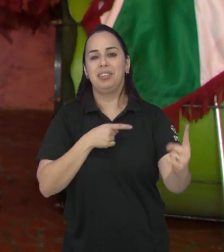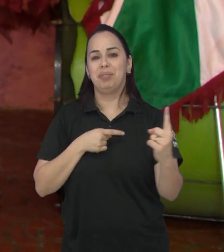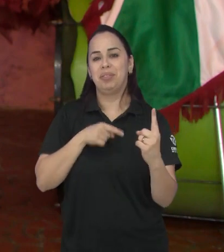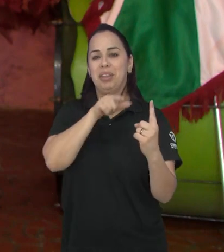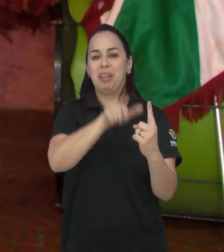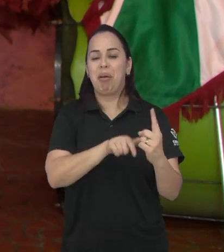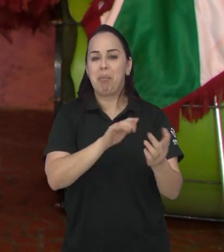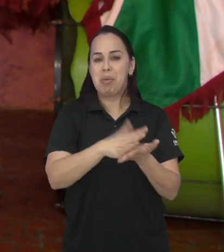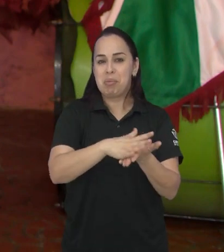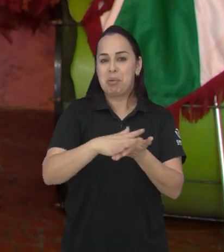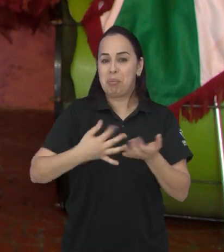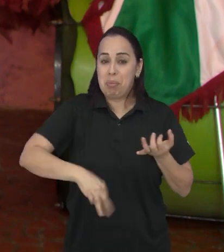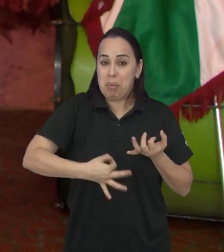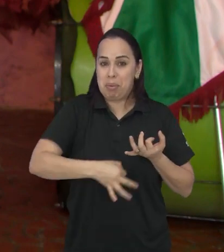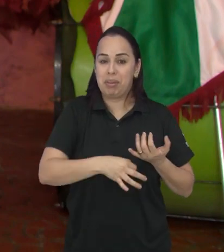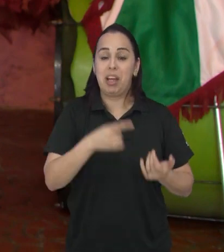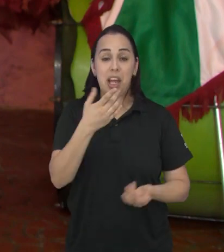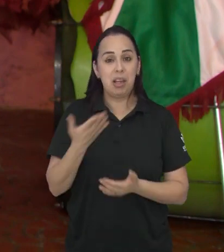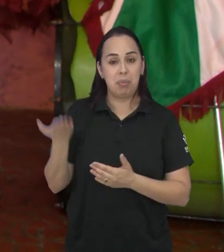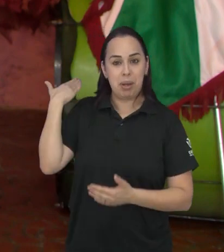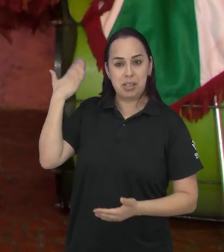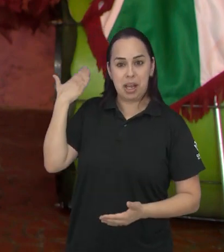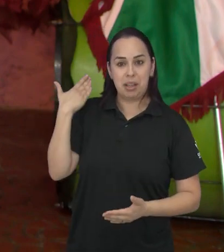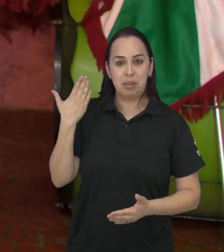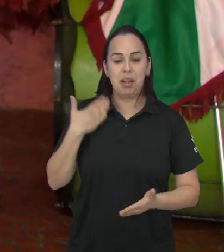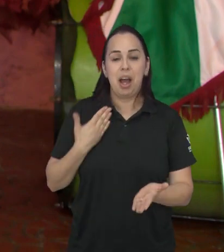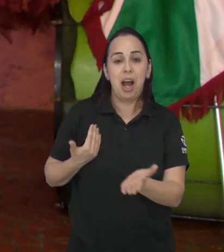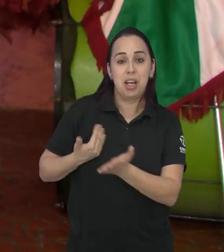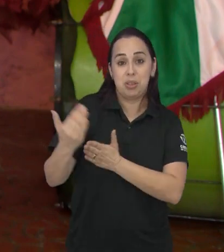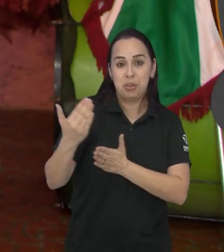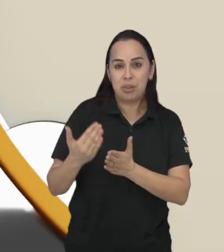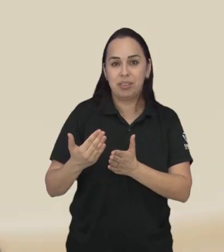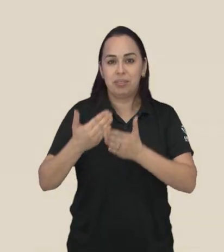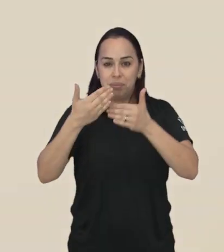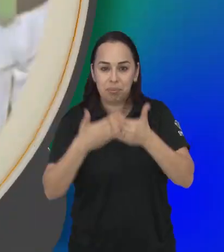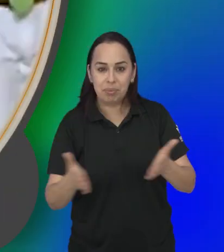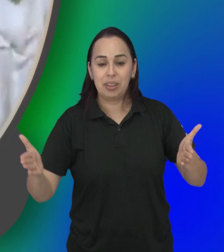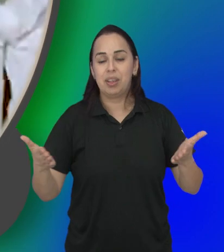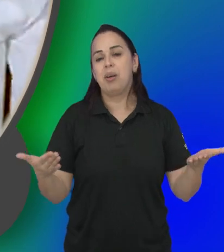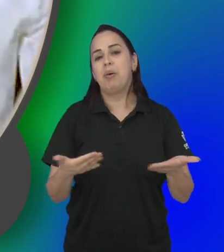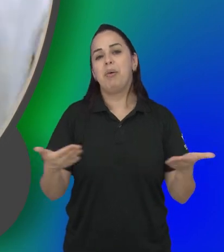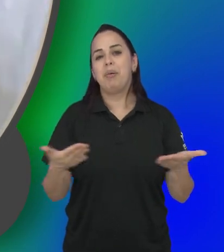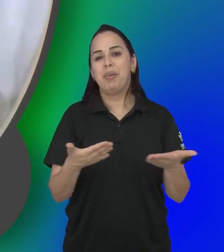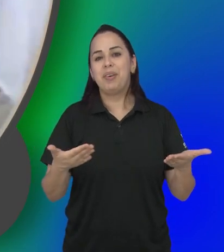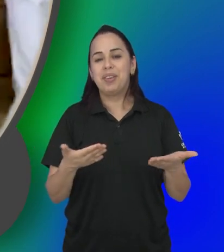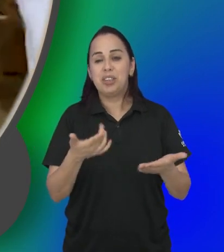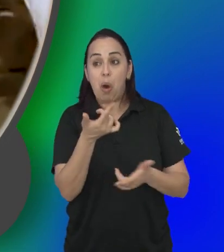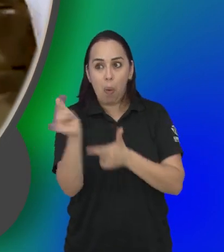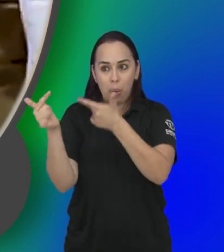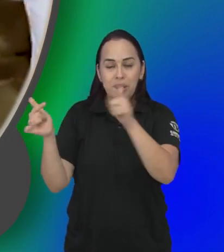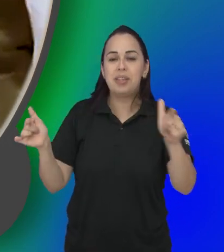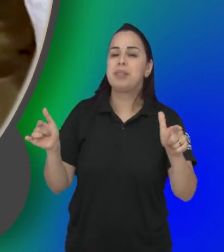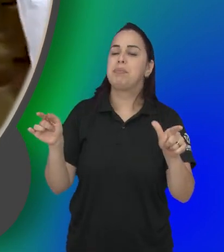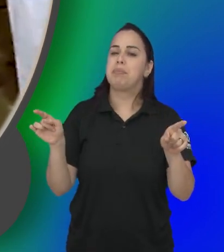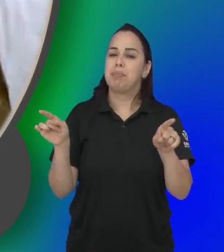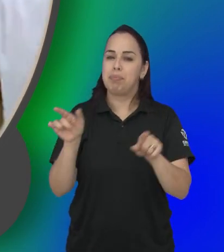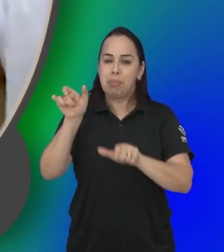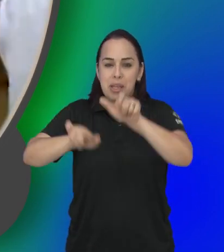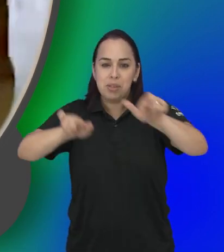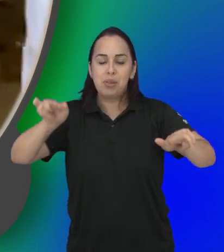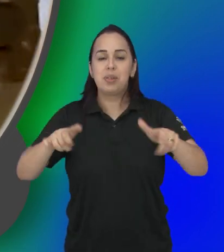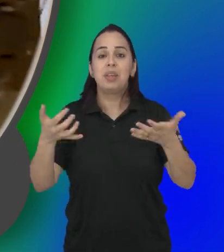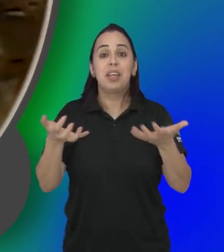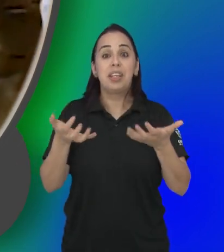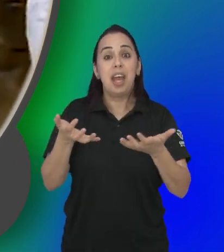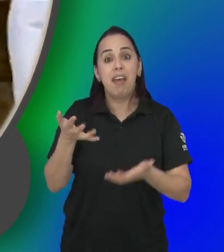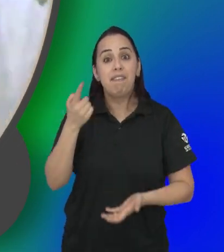satélite rolando, é o Gustavo que tá vindo. Ele é uma das pessoas que começou lá atrás, né? E hoje tem uma grande vontade, como